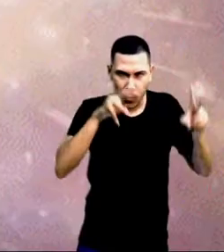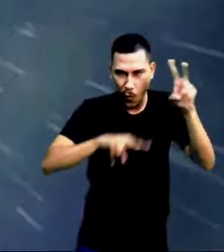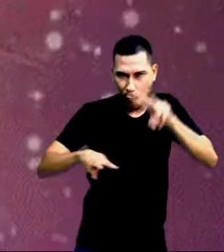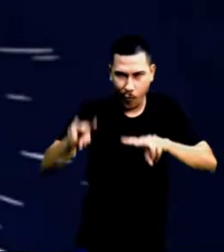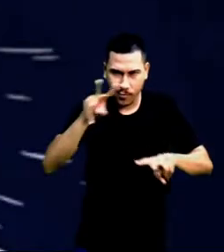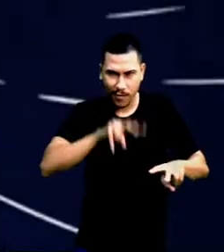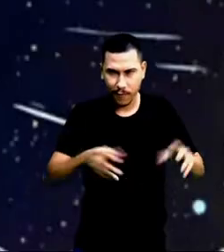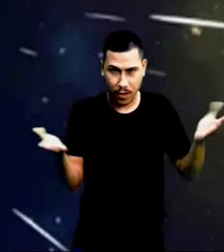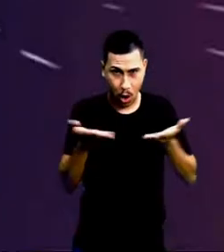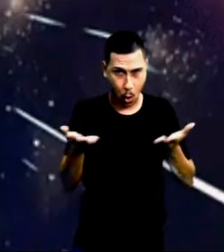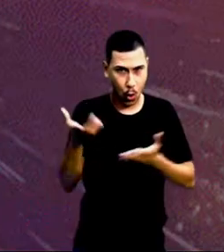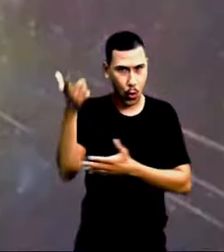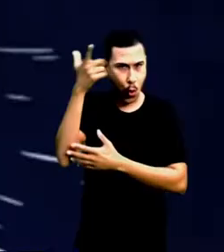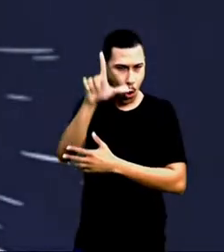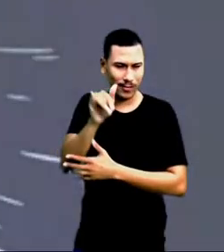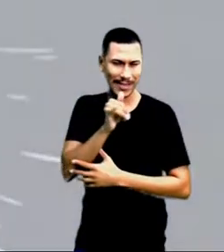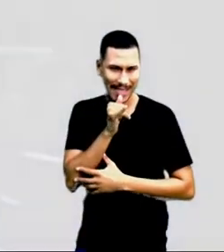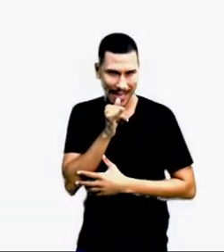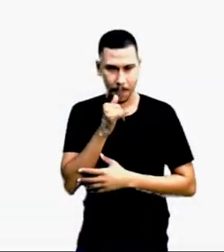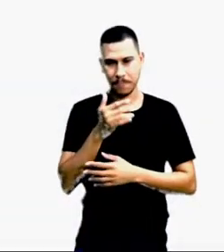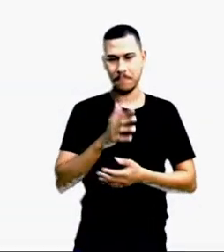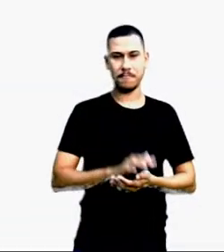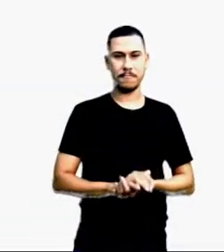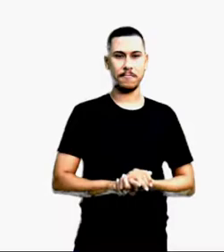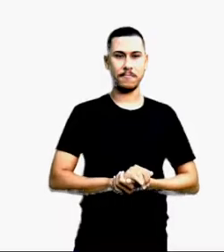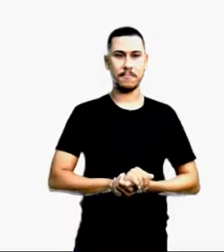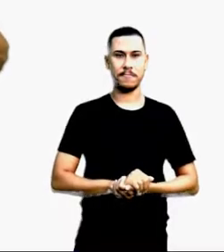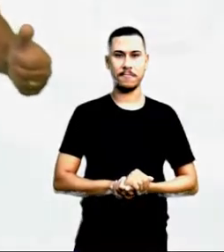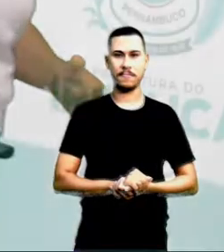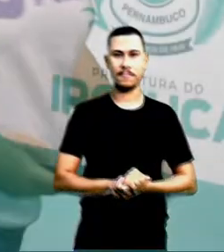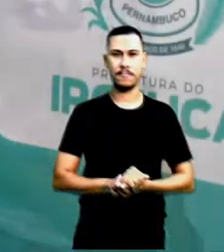agora esse outro exemplo.